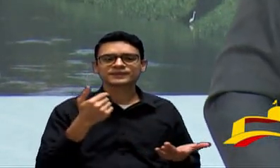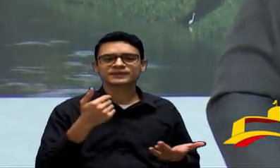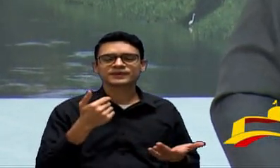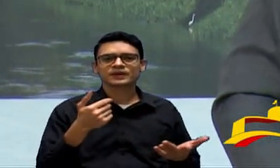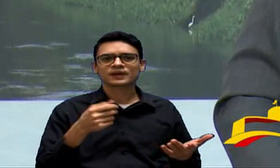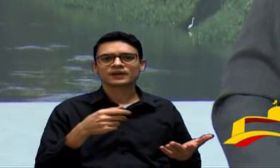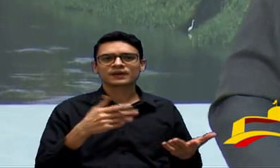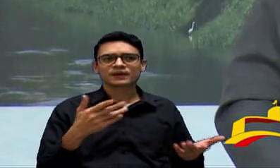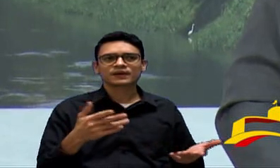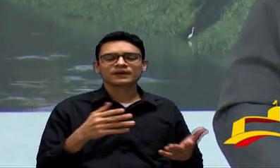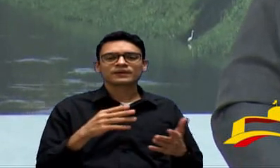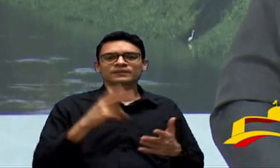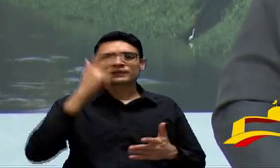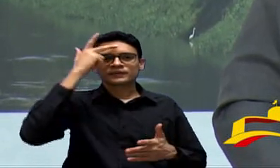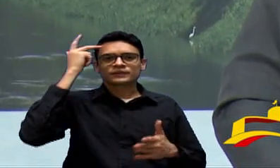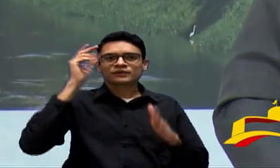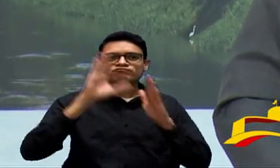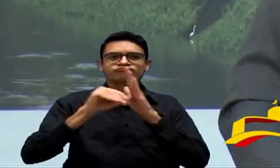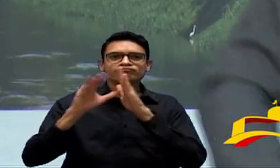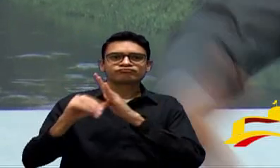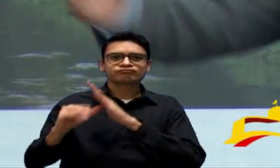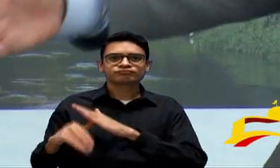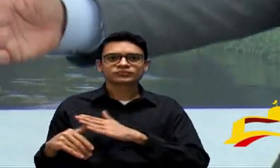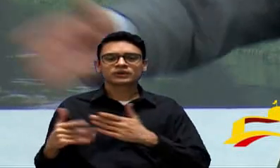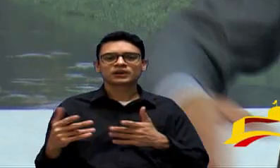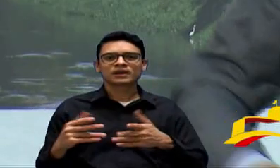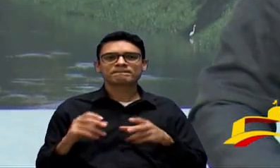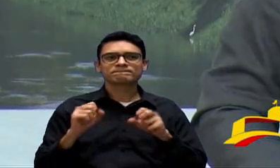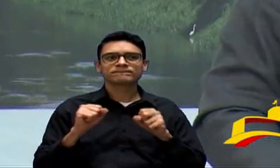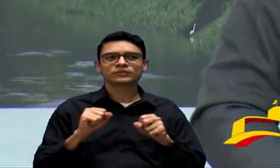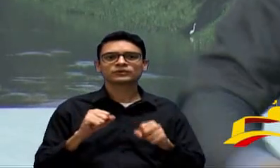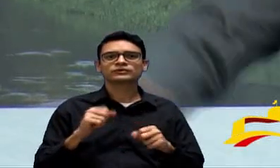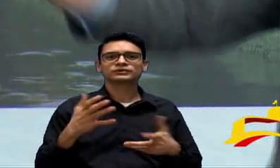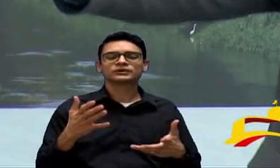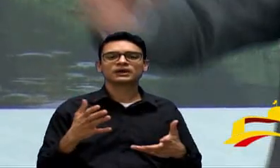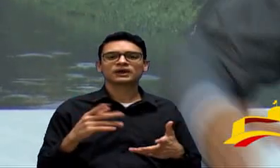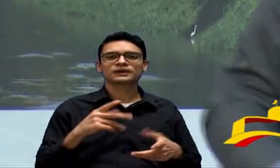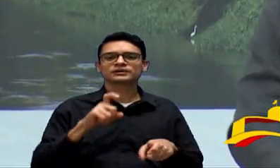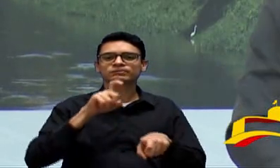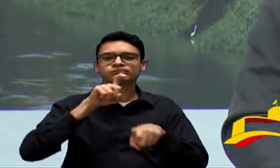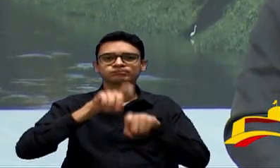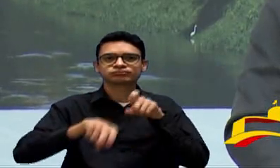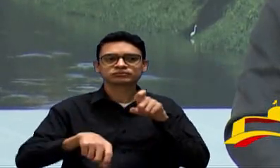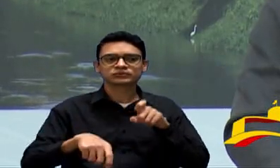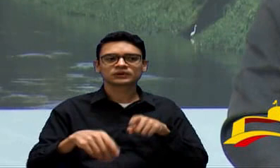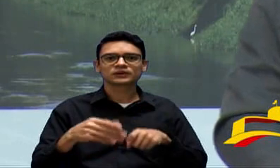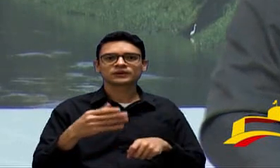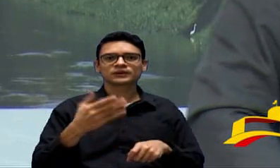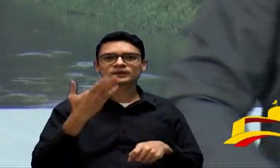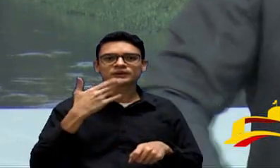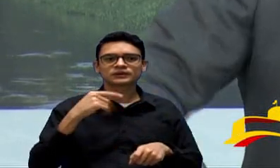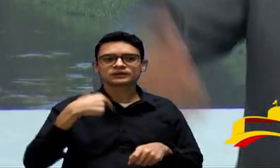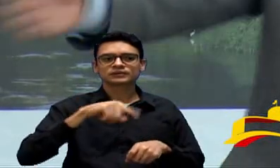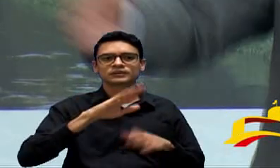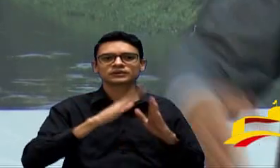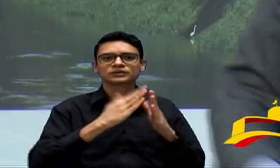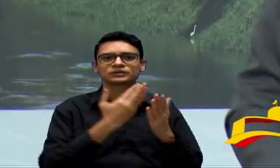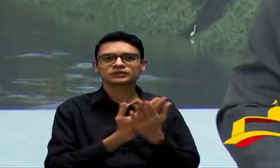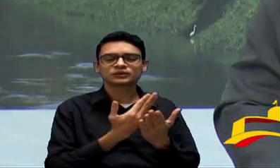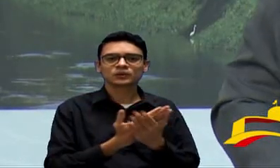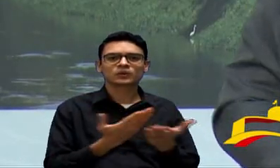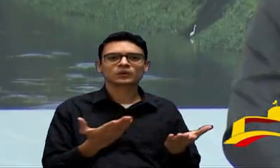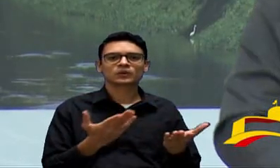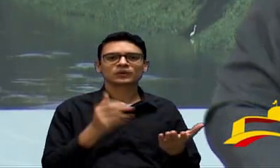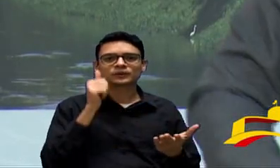Ele consegue até mesmo abusar de alguém, de uma menina que vai para a escola, Deus que me perdoe, de uma mulher que vai